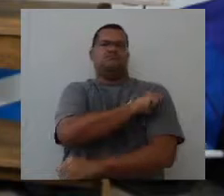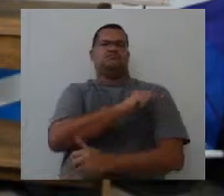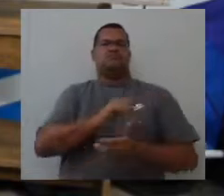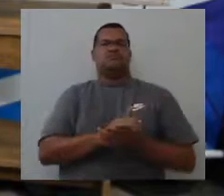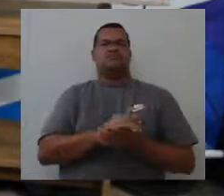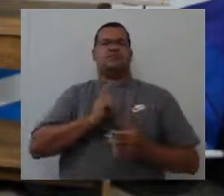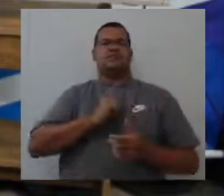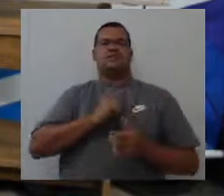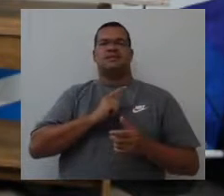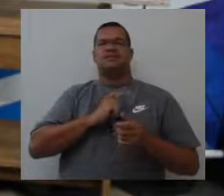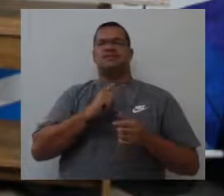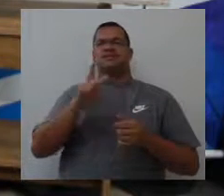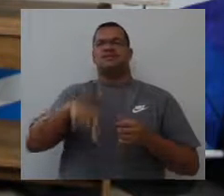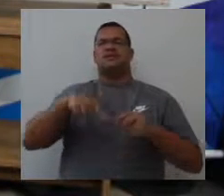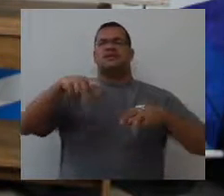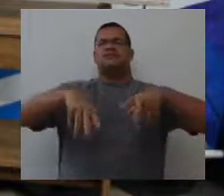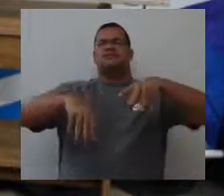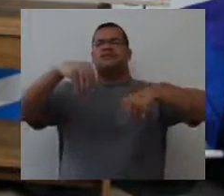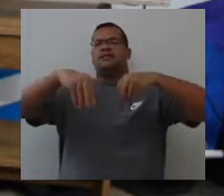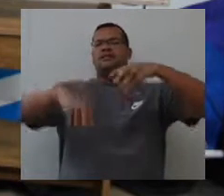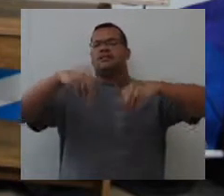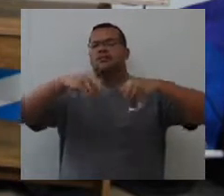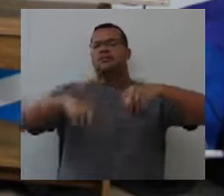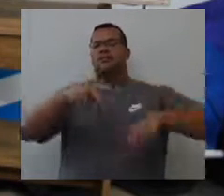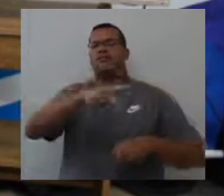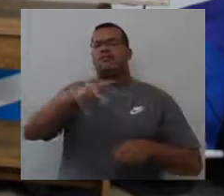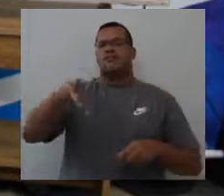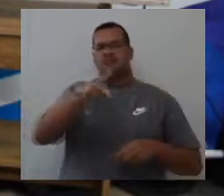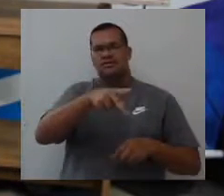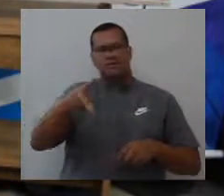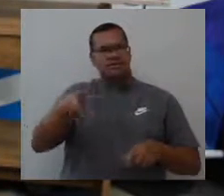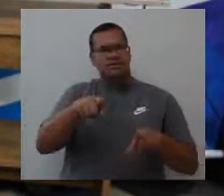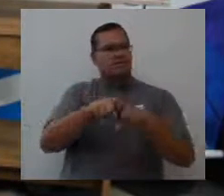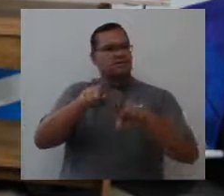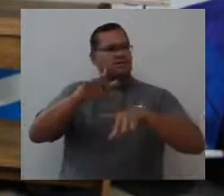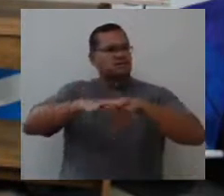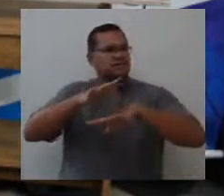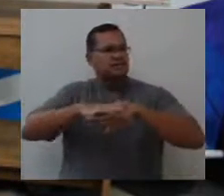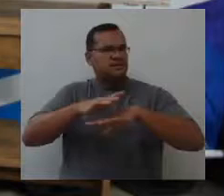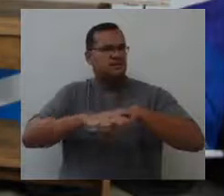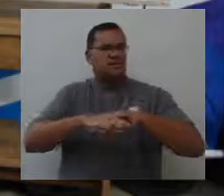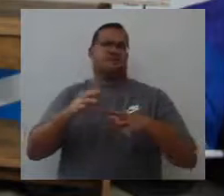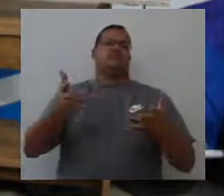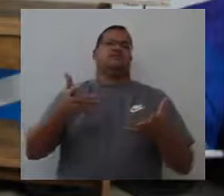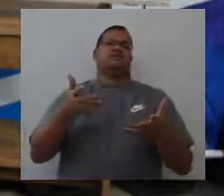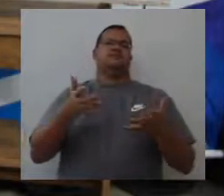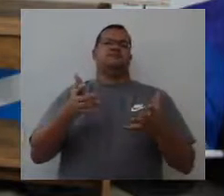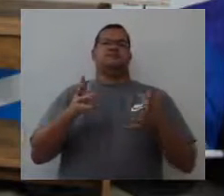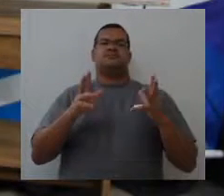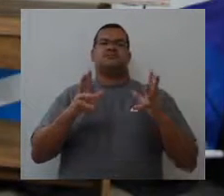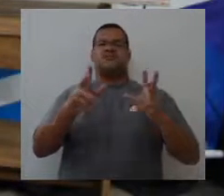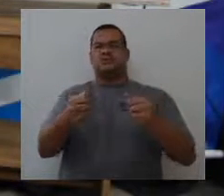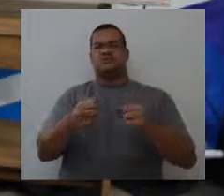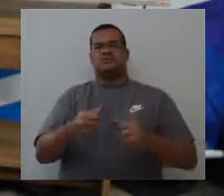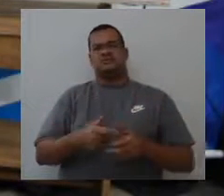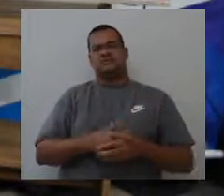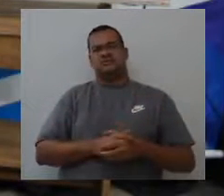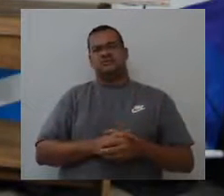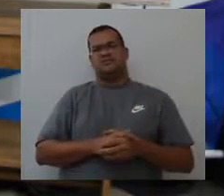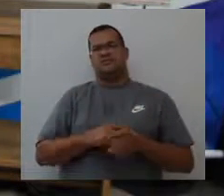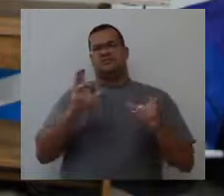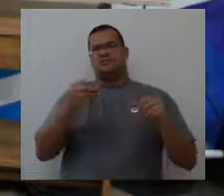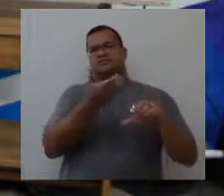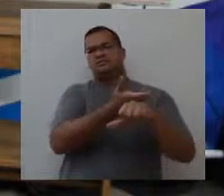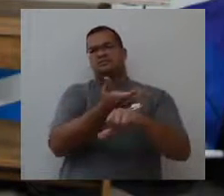lá da ilha de Fernando Noronha, todos os professores de matemática, de todas as outras matérias,